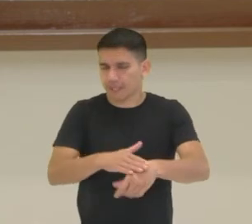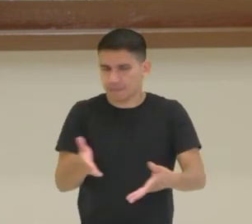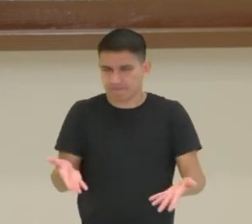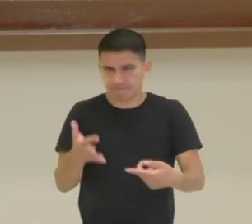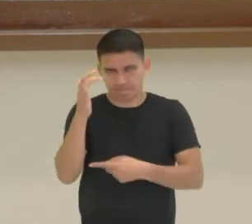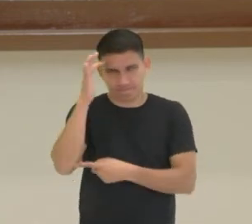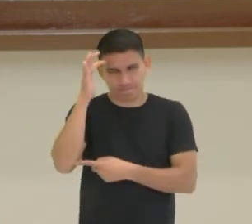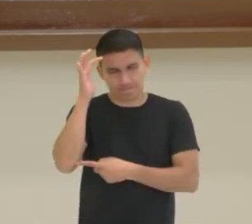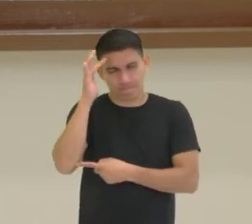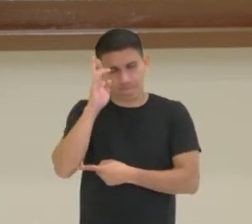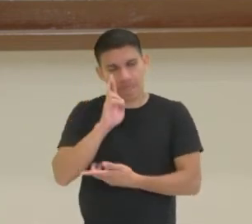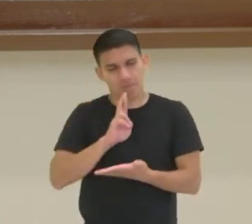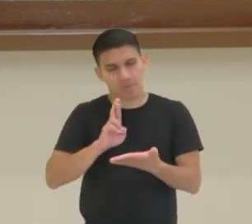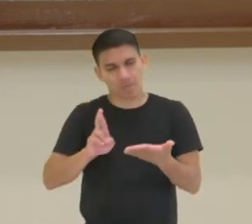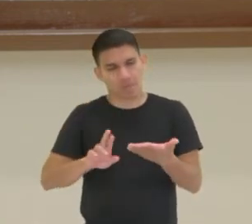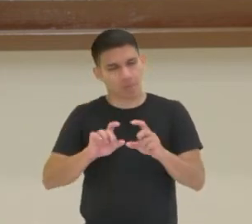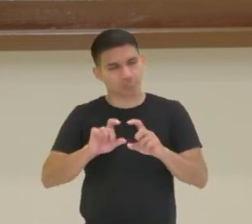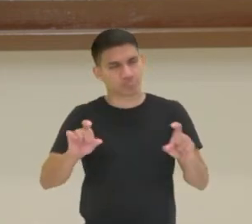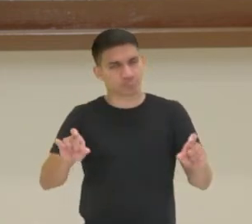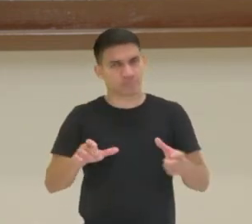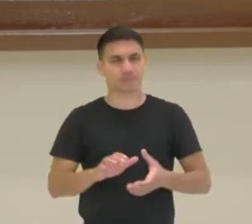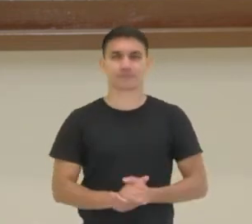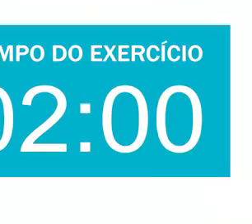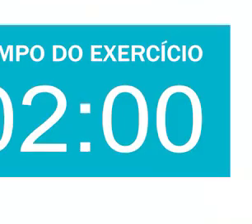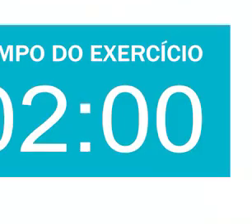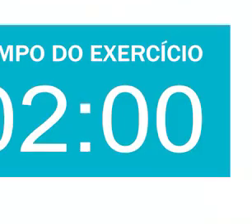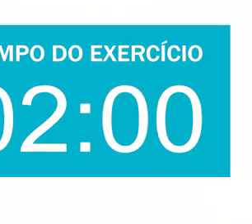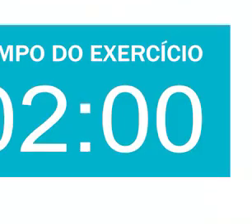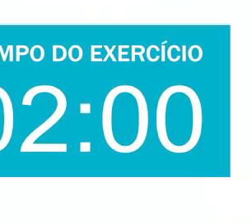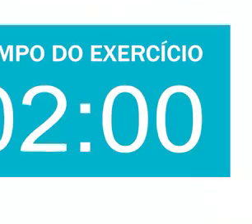vocês pensarem aí e responderem a essa questão.